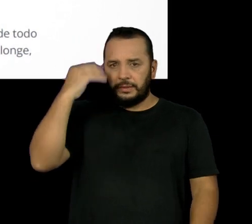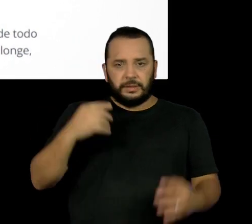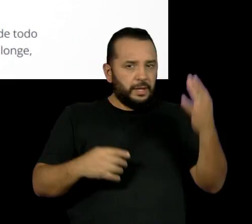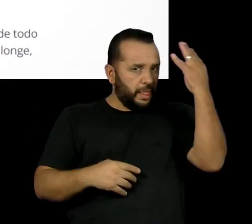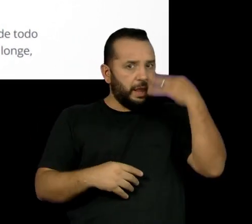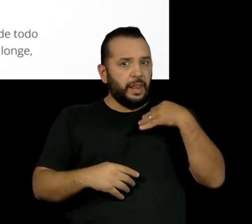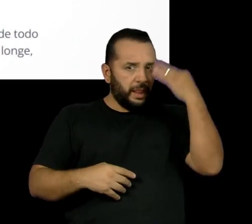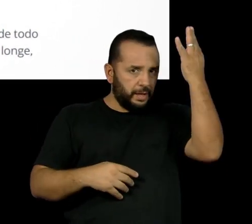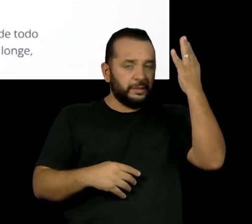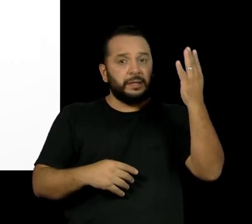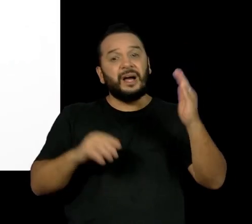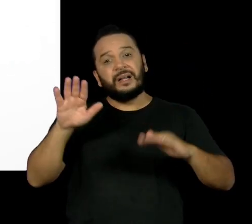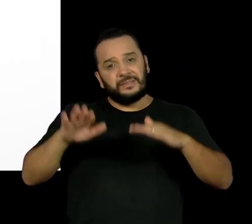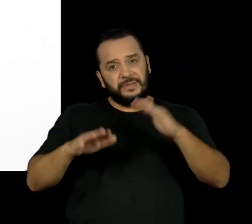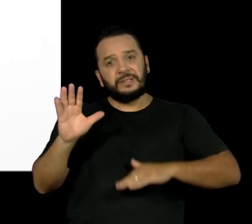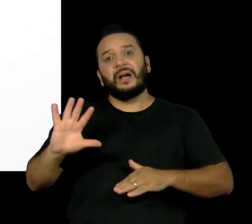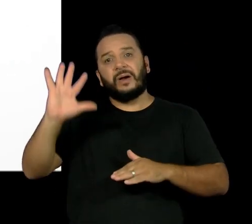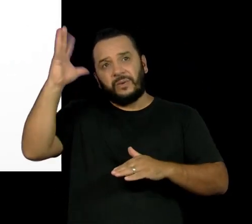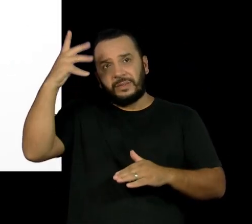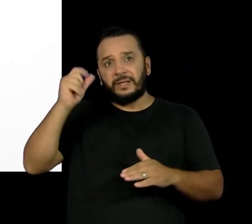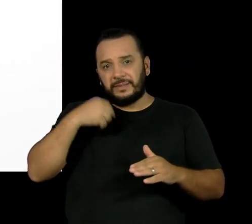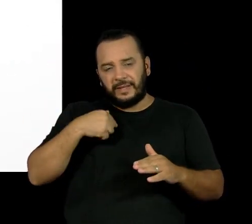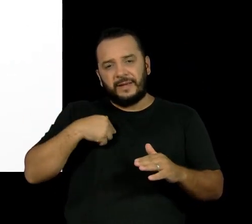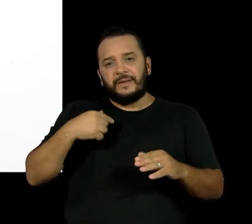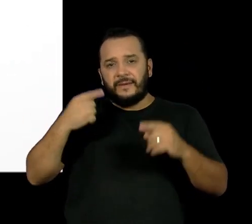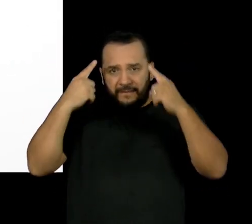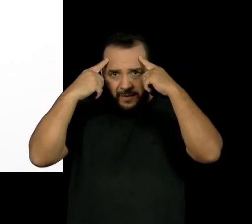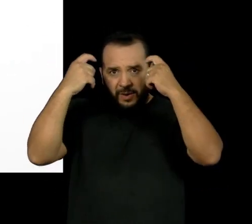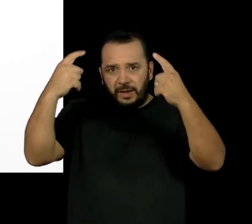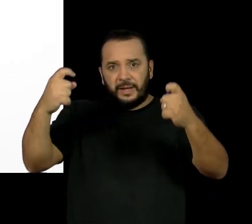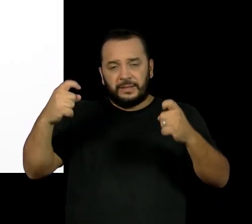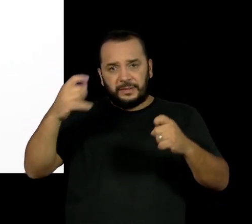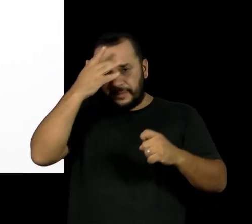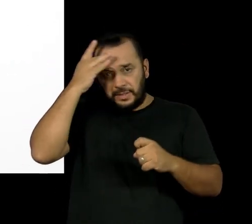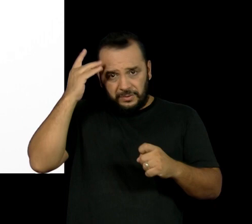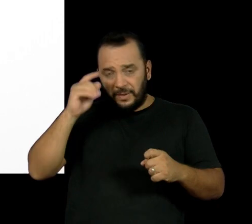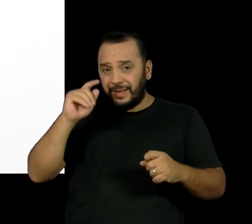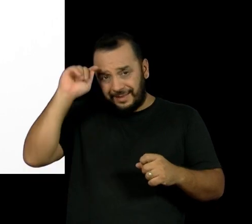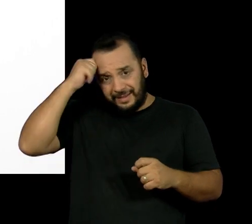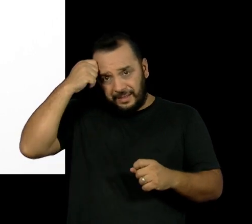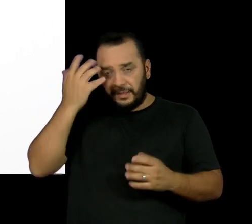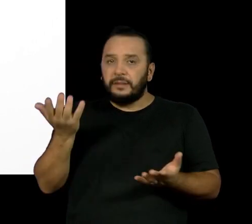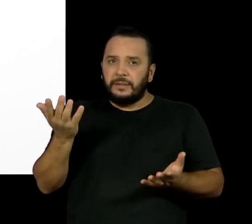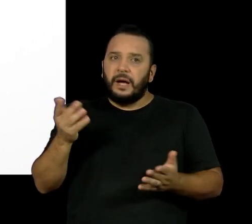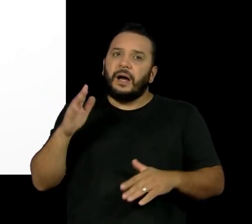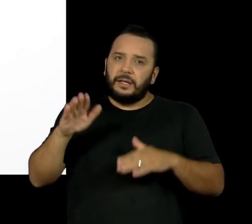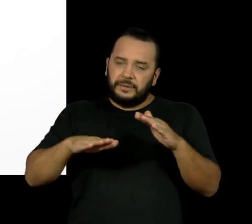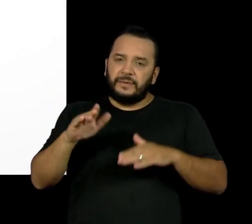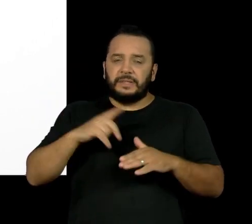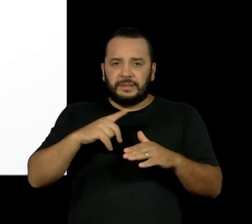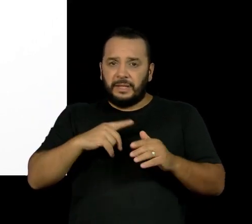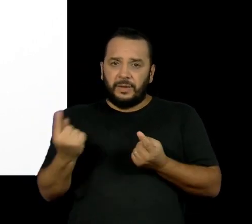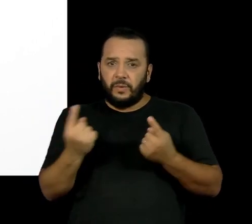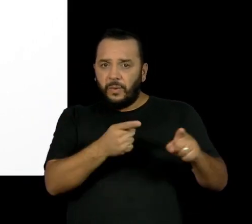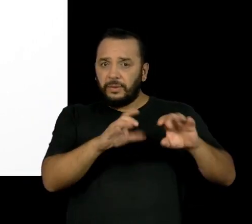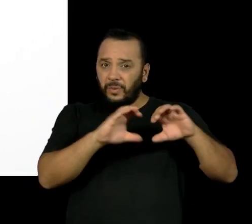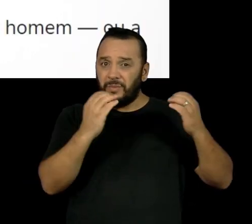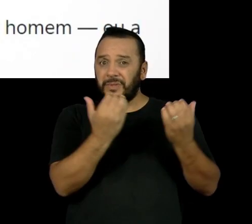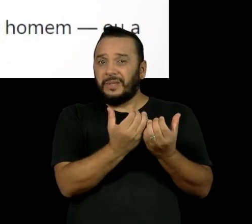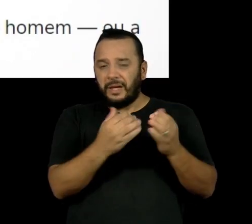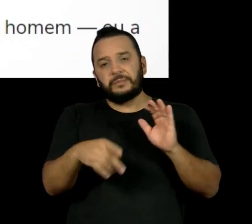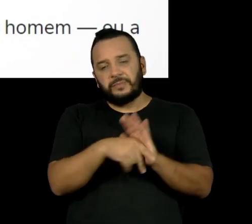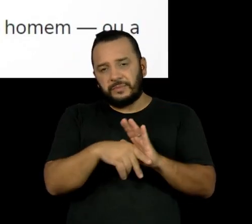violência contra pessoas negras, seja numa perseguição muito intensa contra comunidades negras, ou